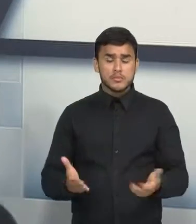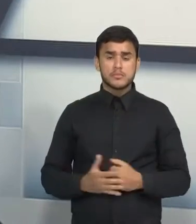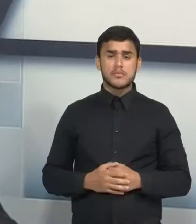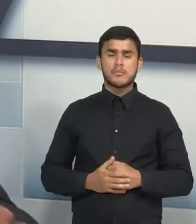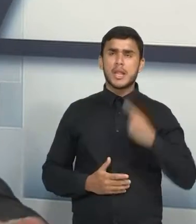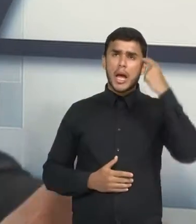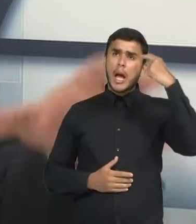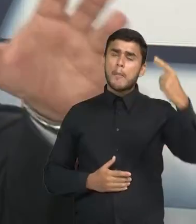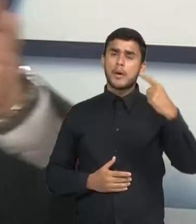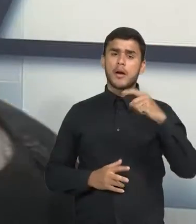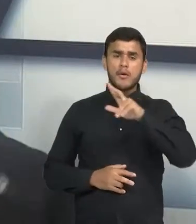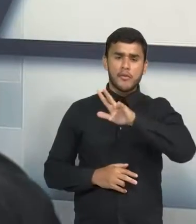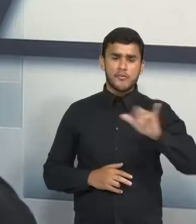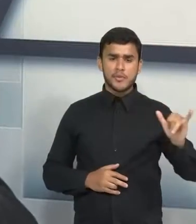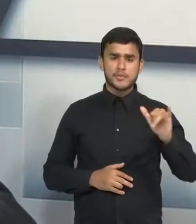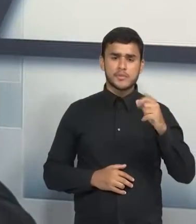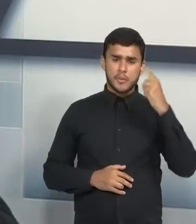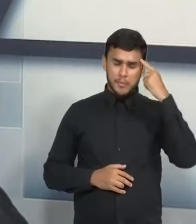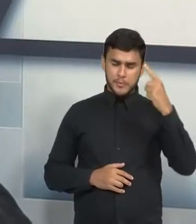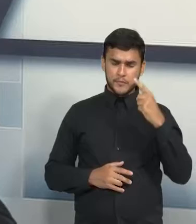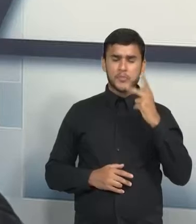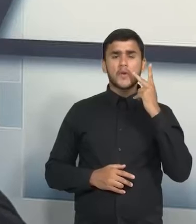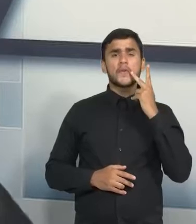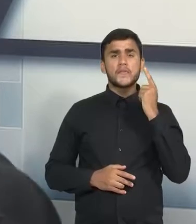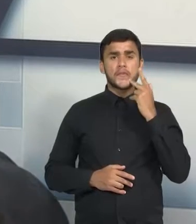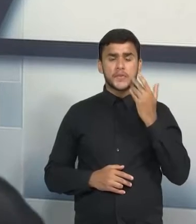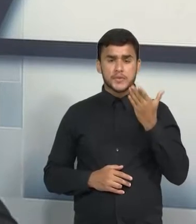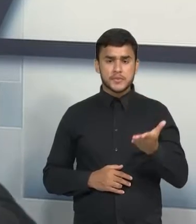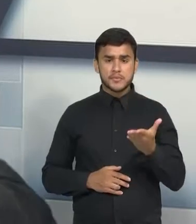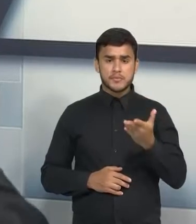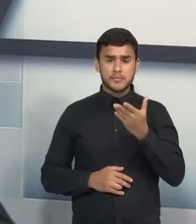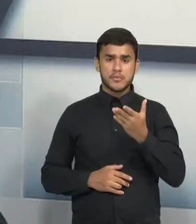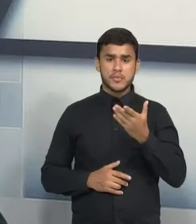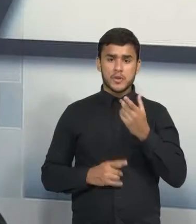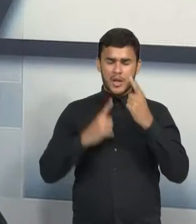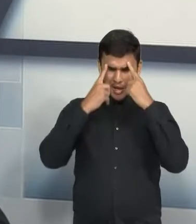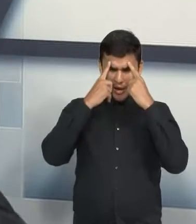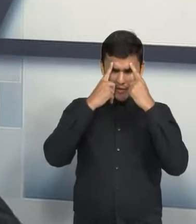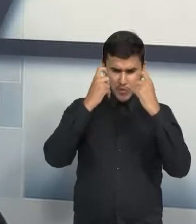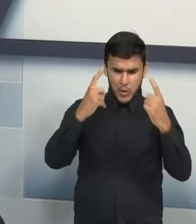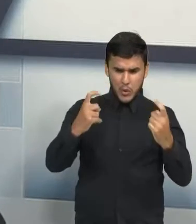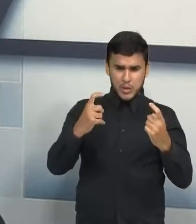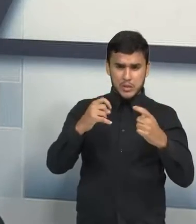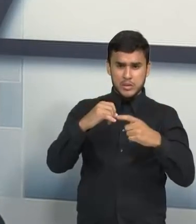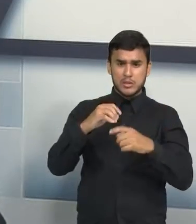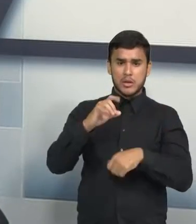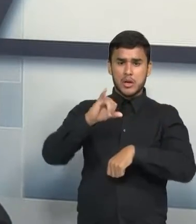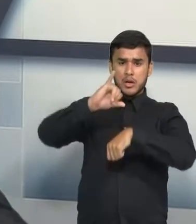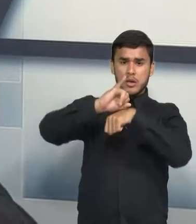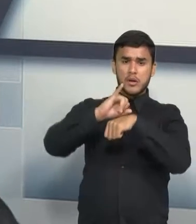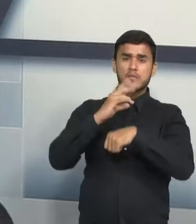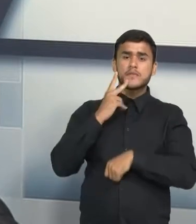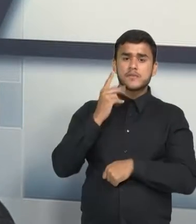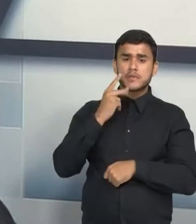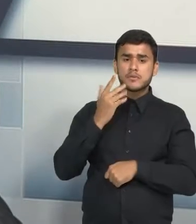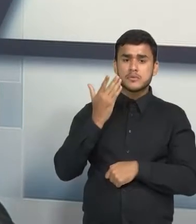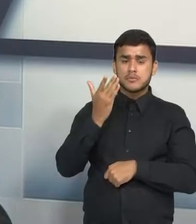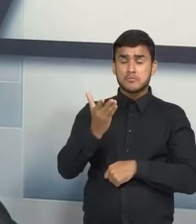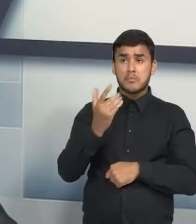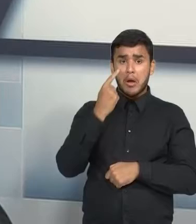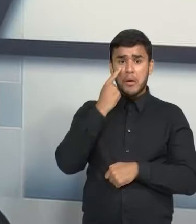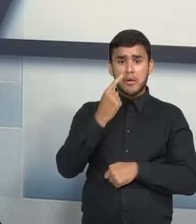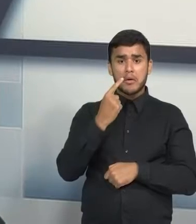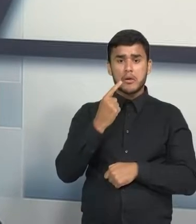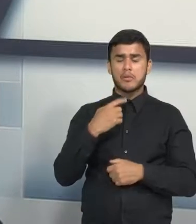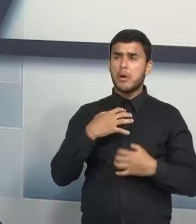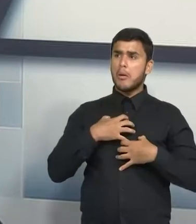vai demonstrar se Fortaleza, se o estado de Ceará é violento ou não, vai ser isso aqui, o número de assassinatos. Pode até a gente